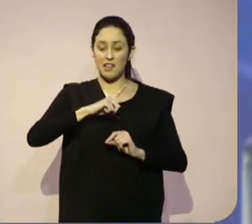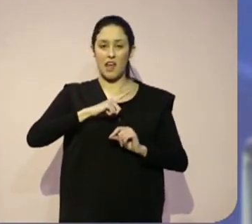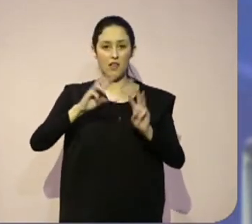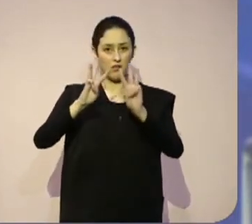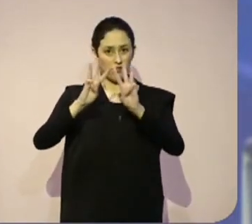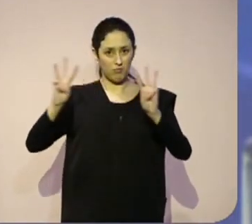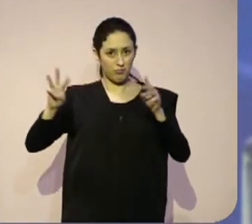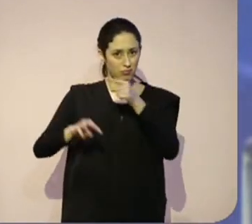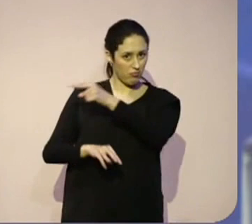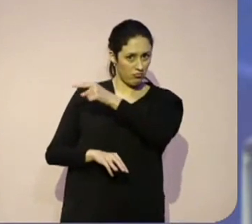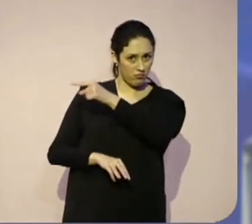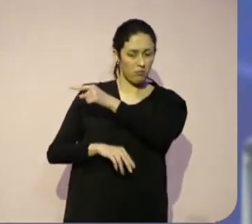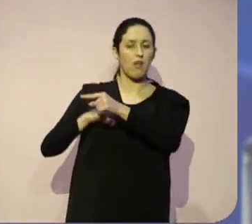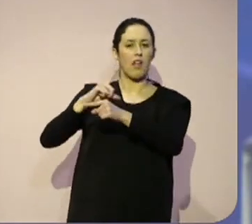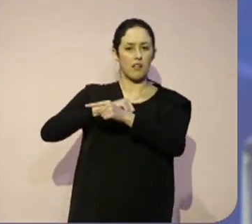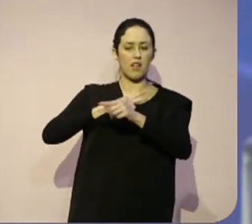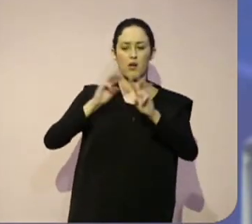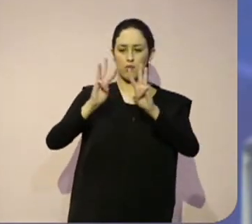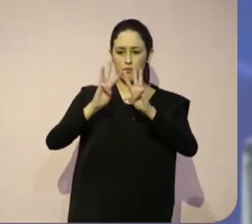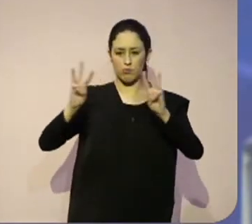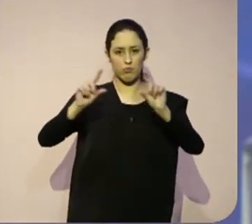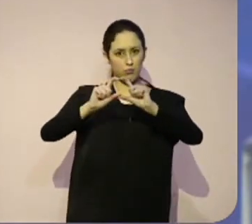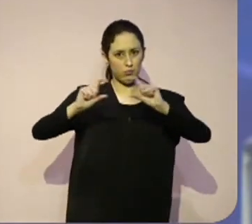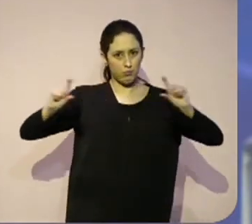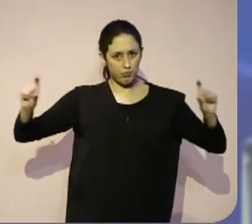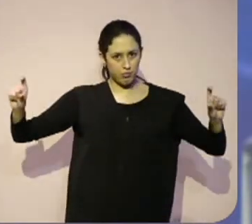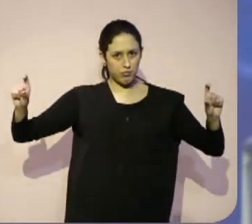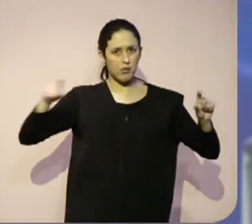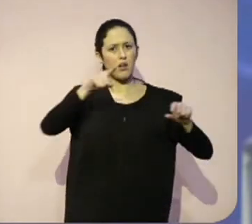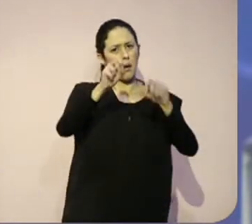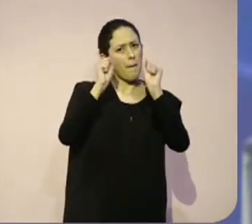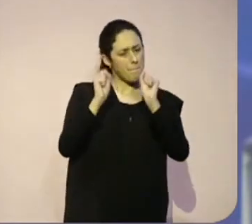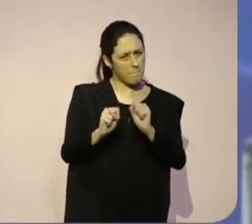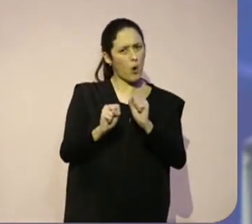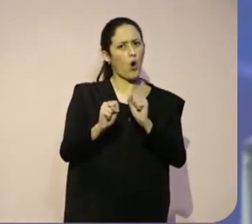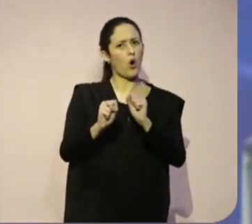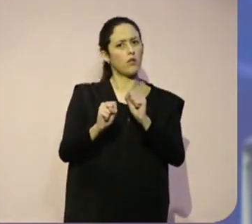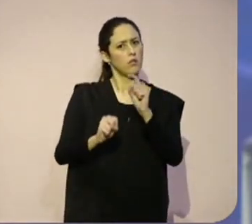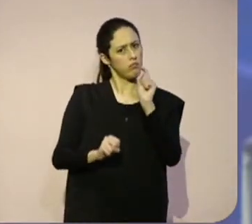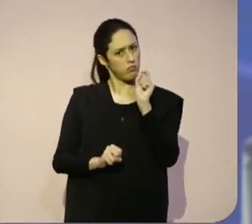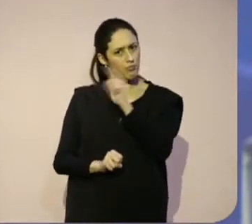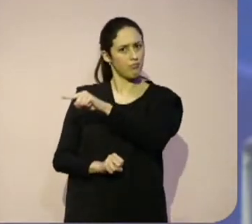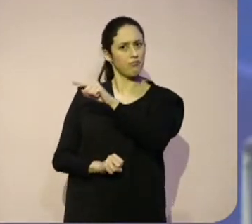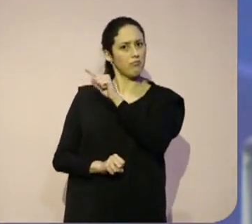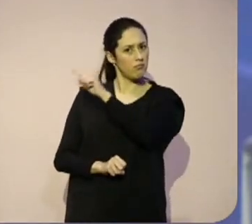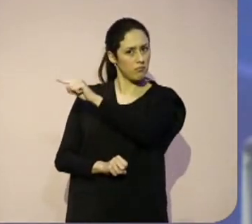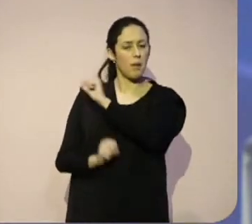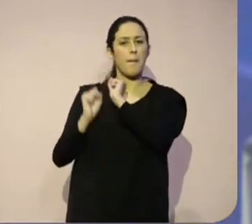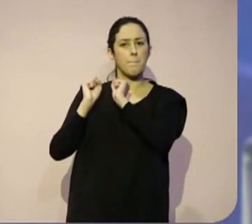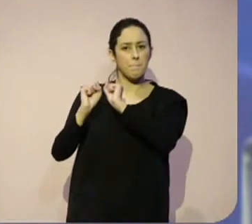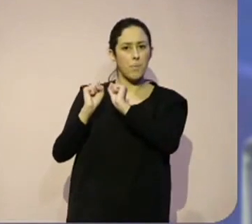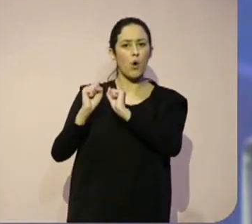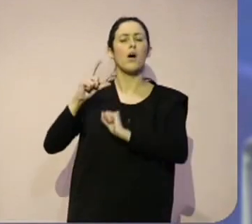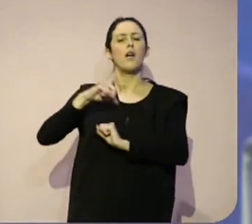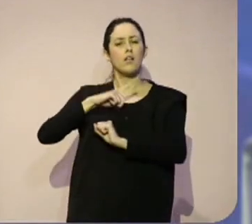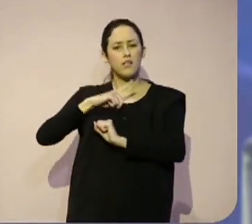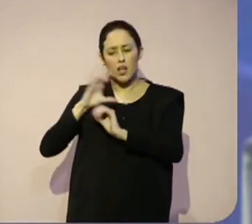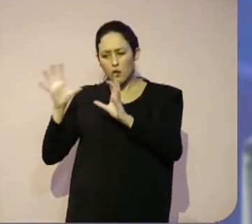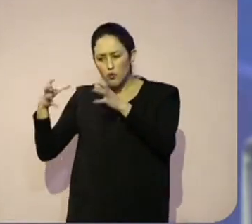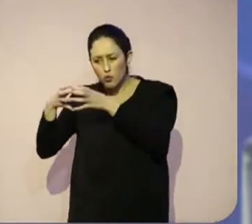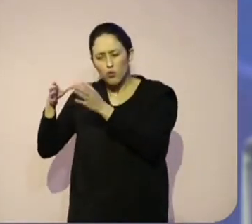preencher. Tem todo um grupo preparado para entrar em contato com você, para acompanhar você, para ensinar você, para